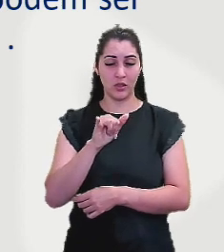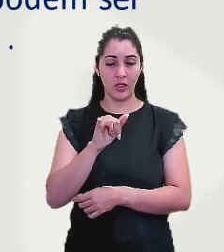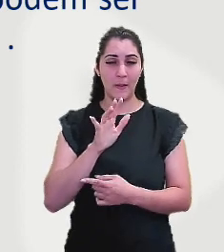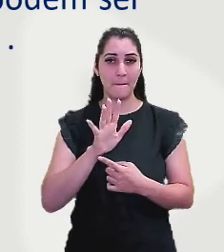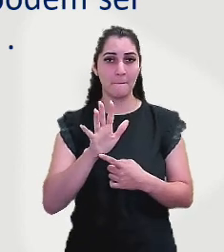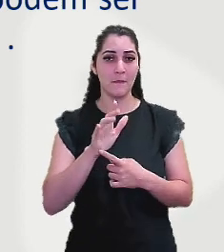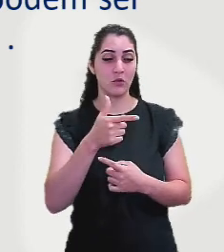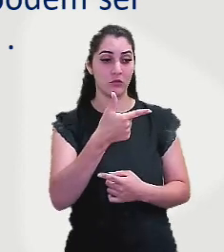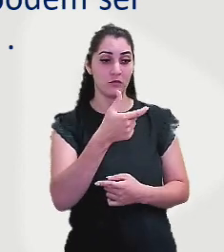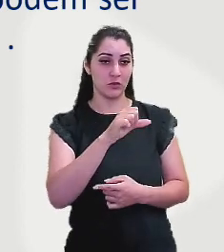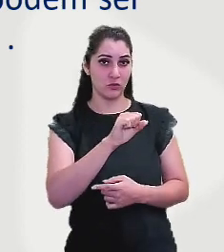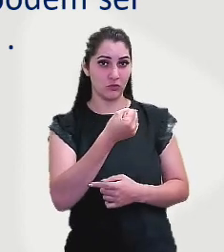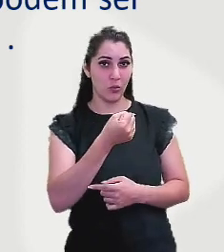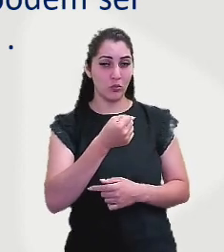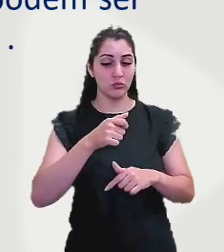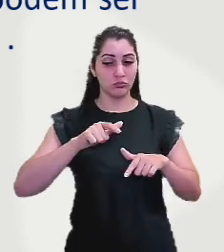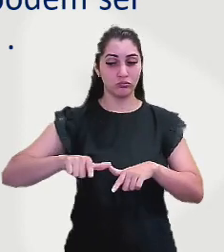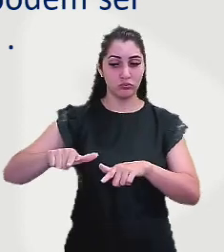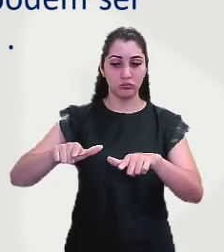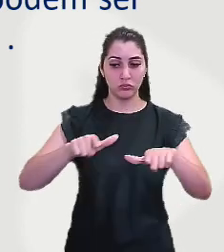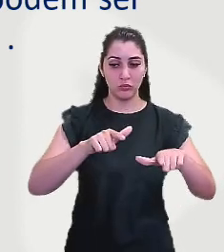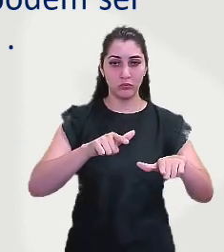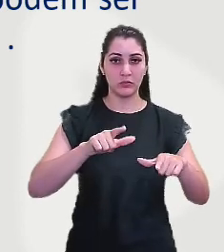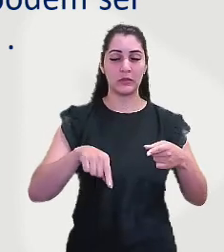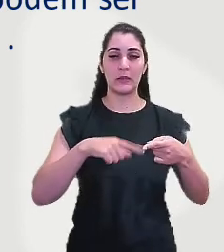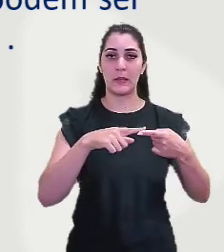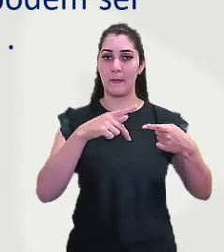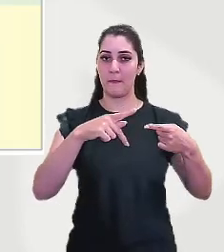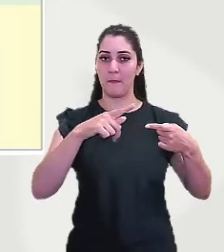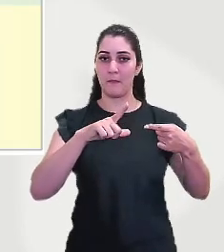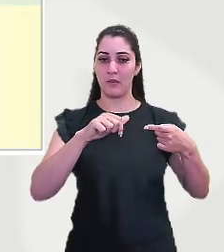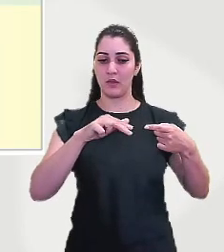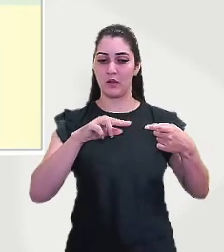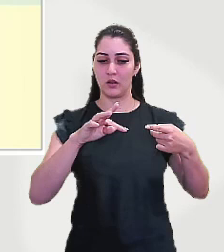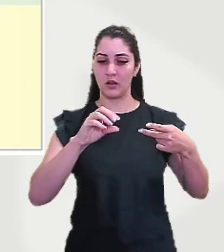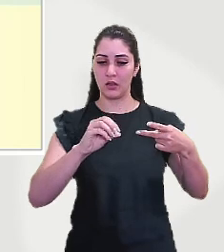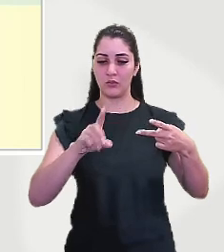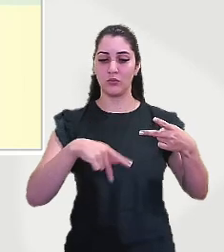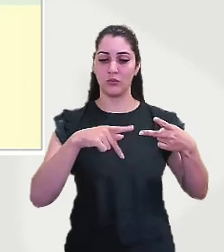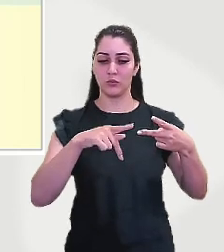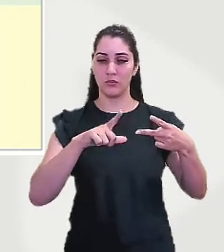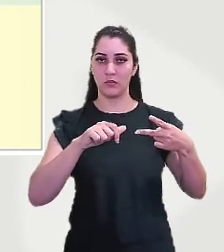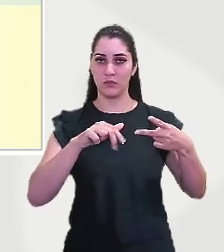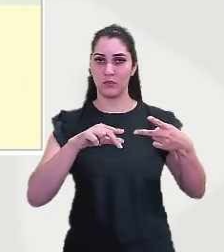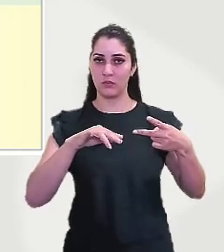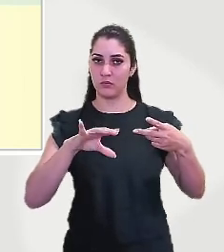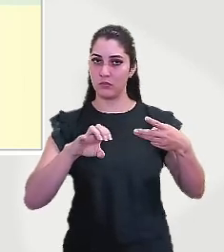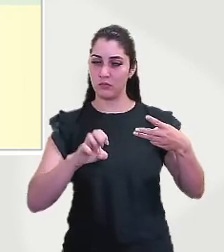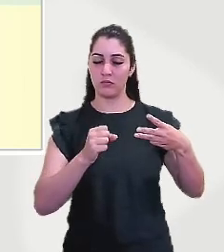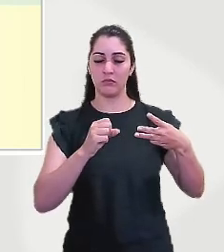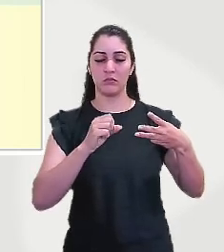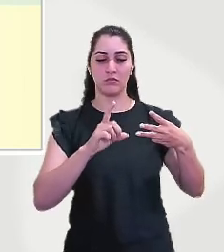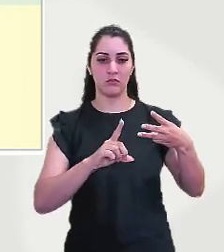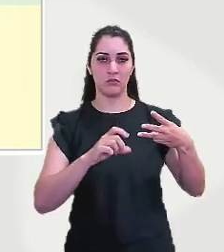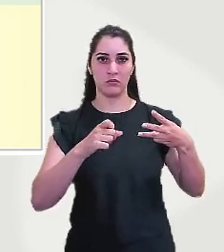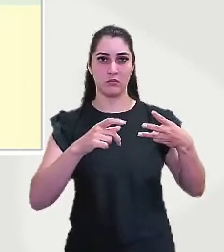ser divididas em planaltos, planícies e depressões. Então ele estabeleceu dessa forma. Essas